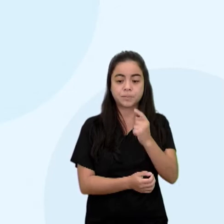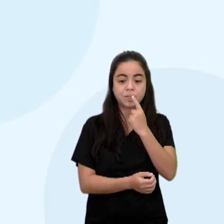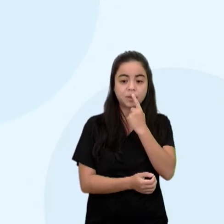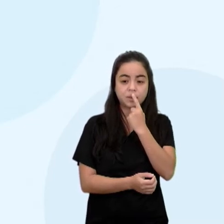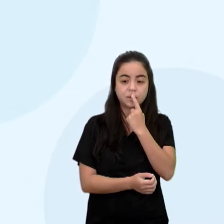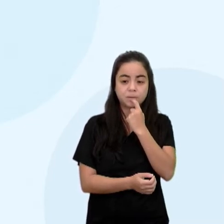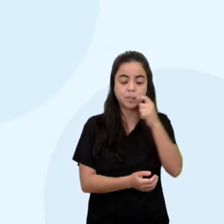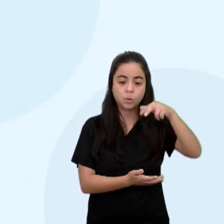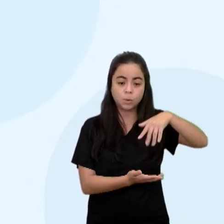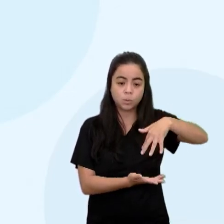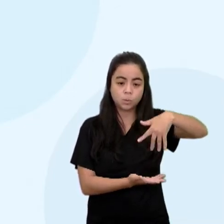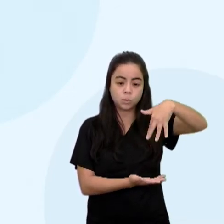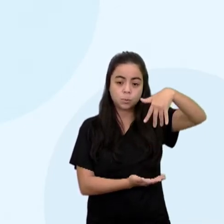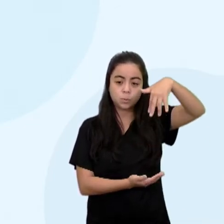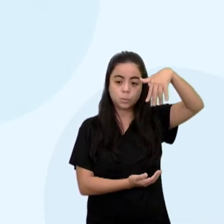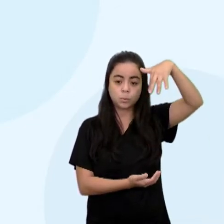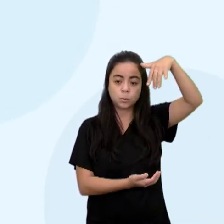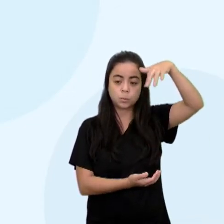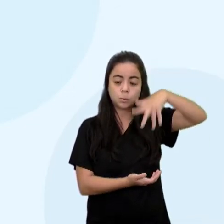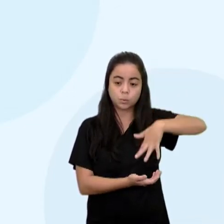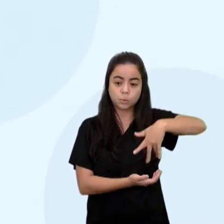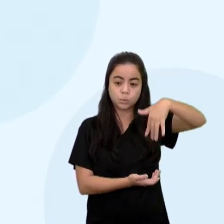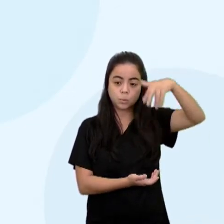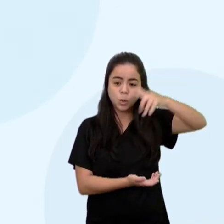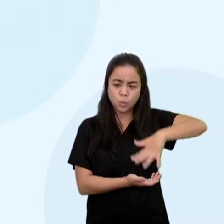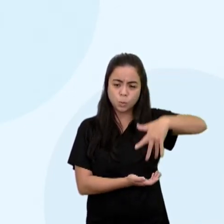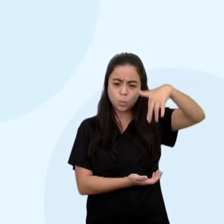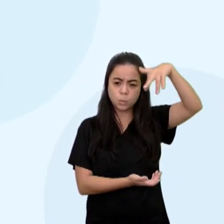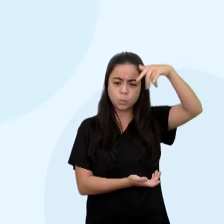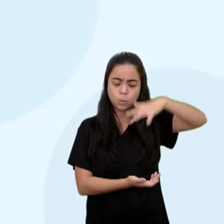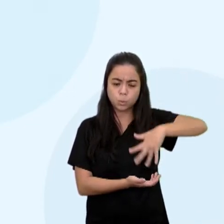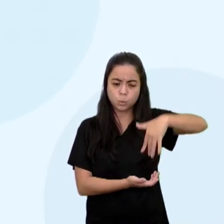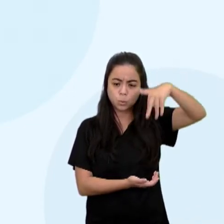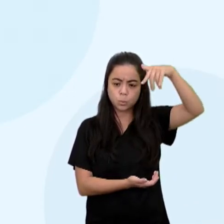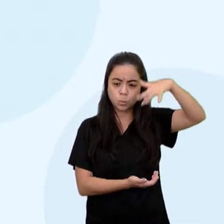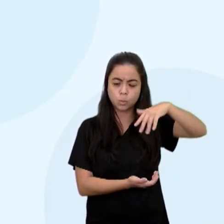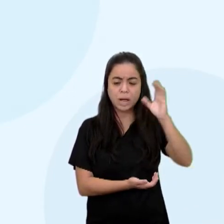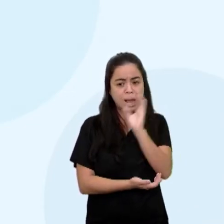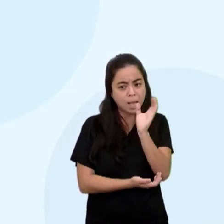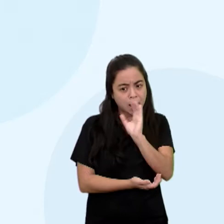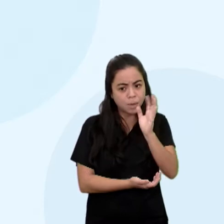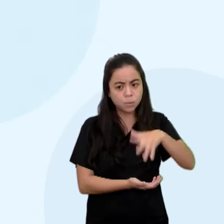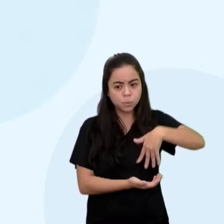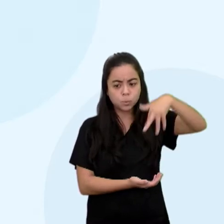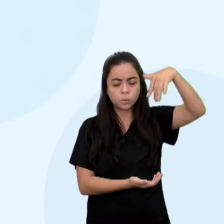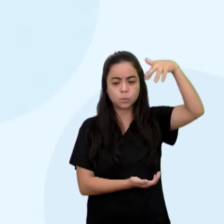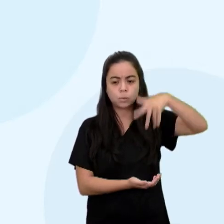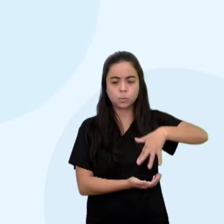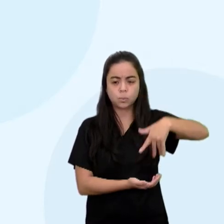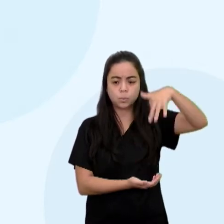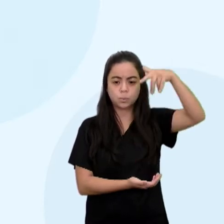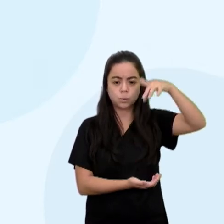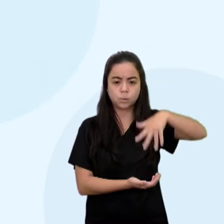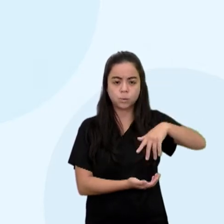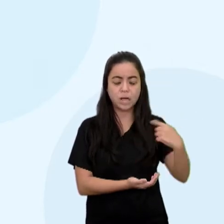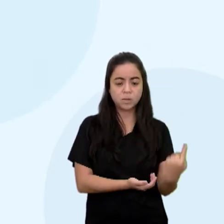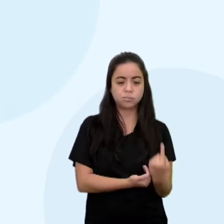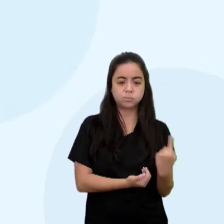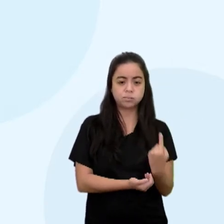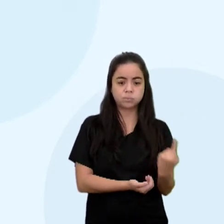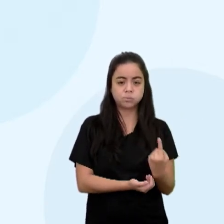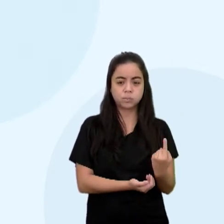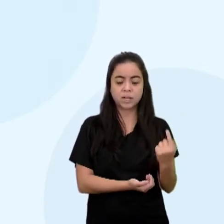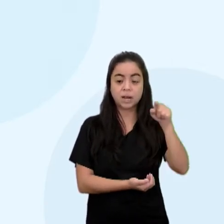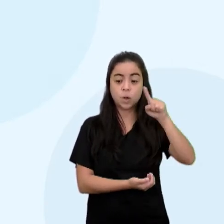Esse vapor subindo em alta pressão, alta velocidade, ele faz essa turbina girar. Olha aqui,